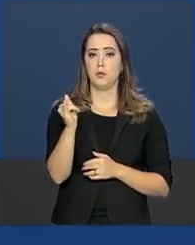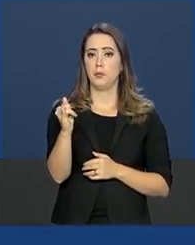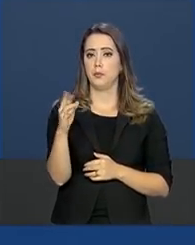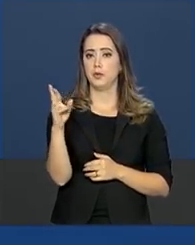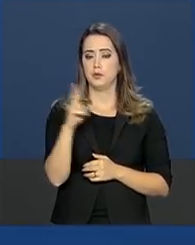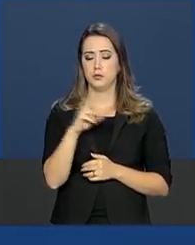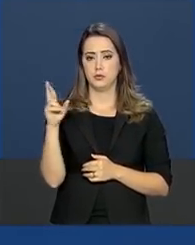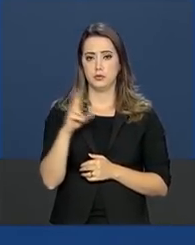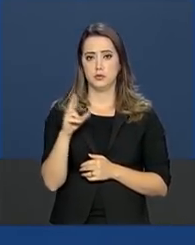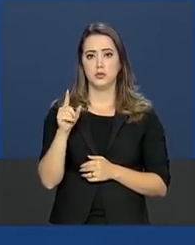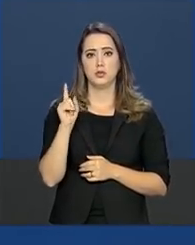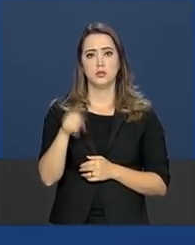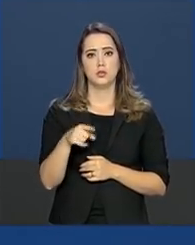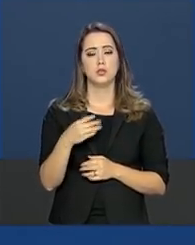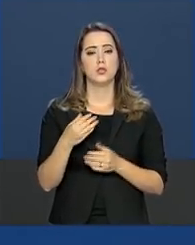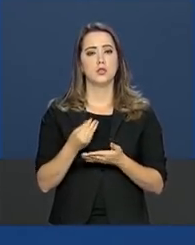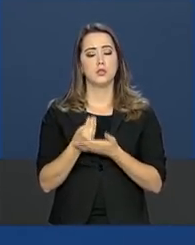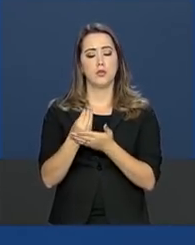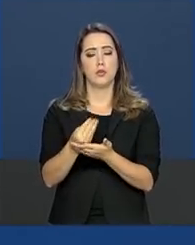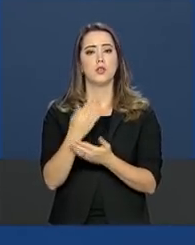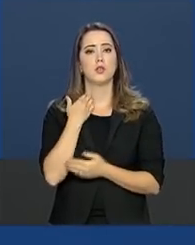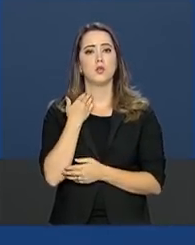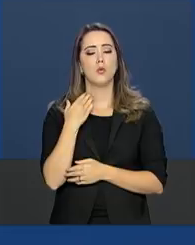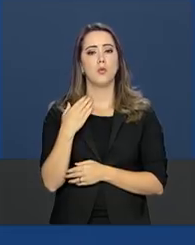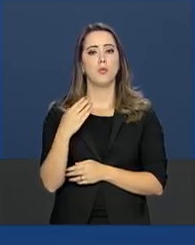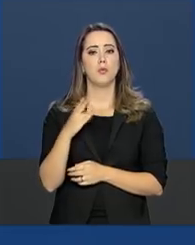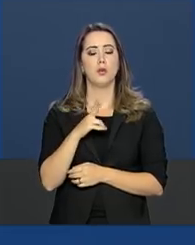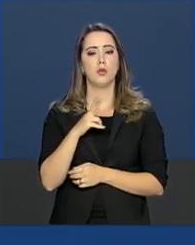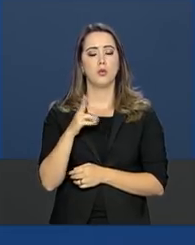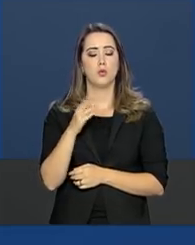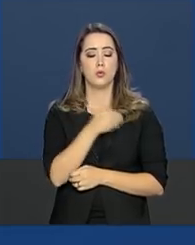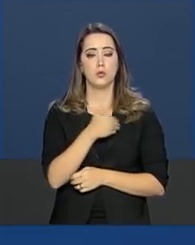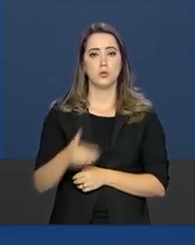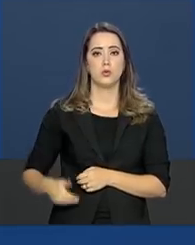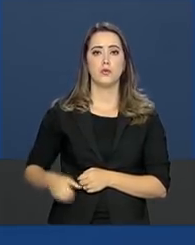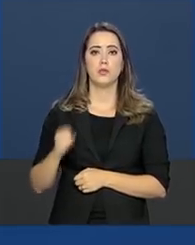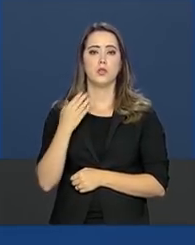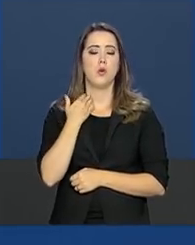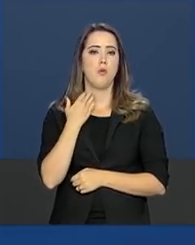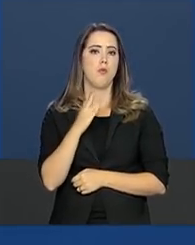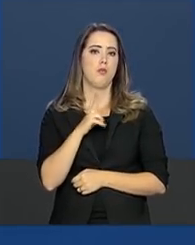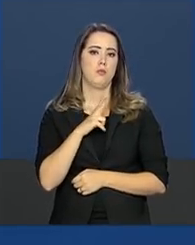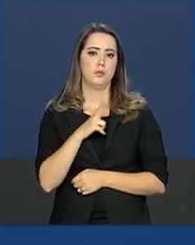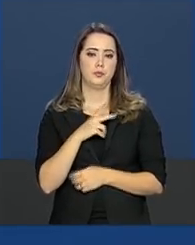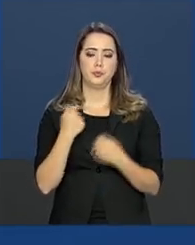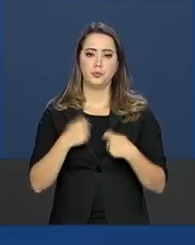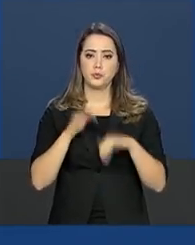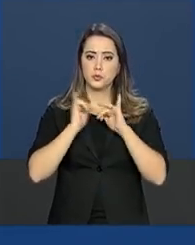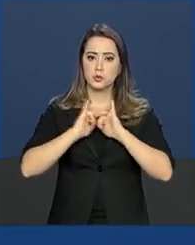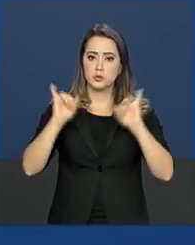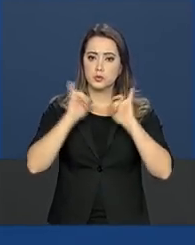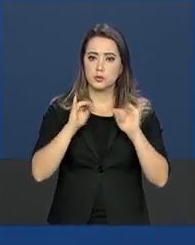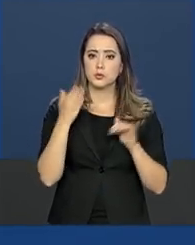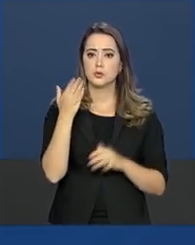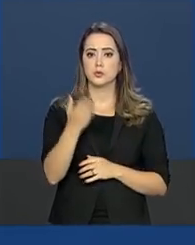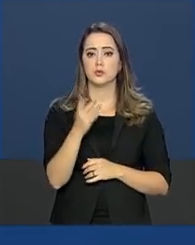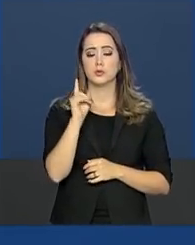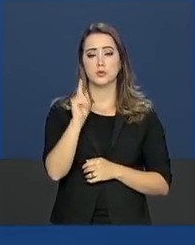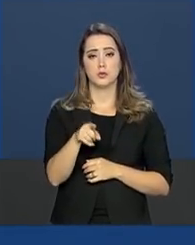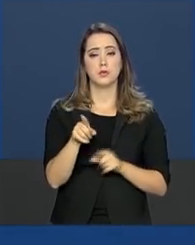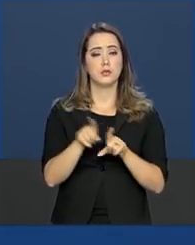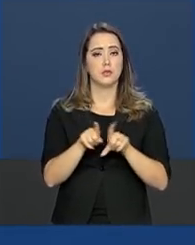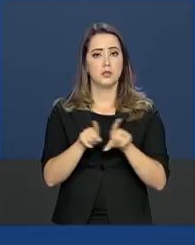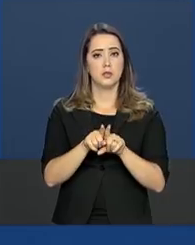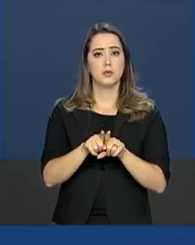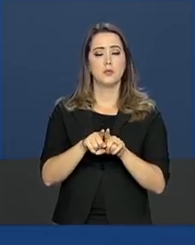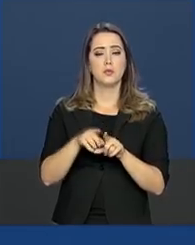à disposição nos bancos públicos e nos bancos particulares. E até devo registrar, me lembrava o Torquato Jardim,